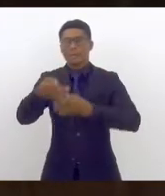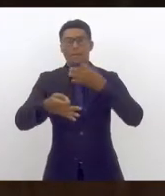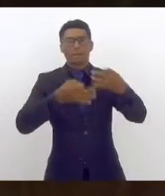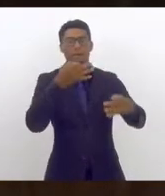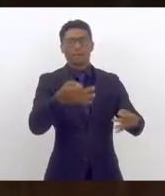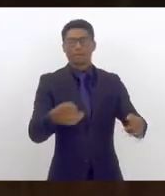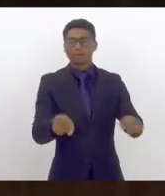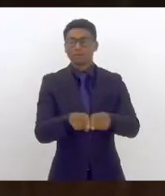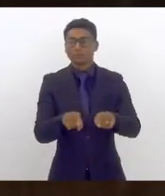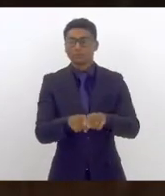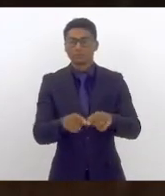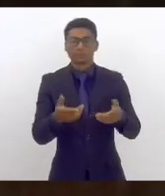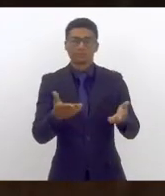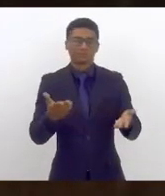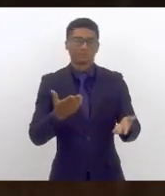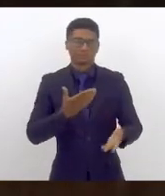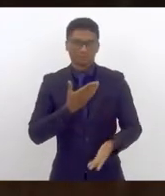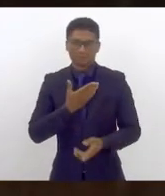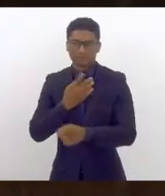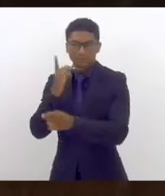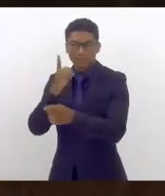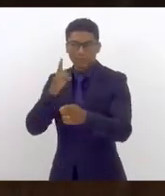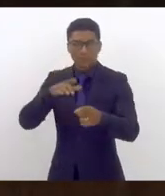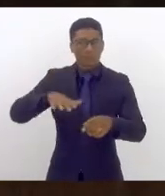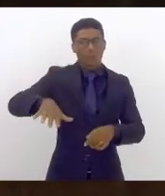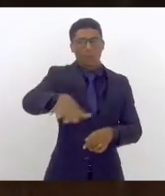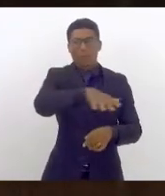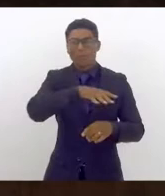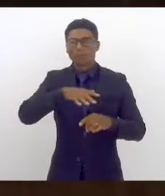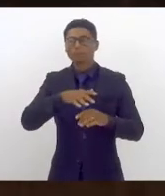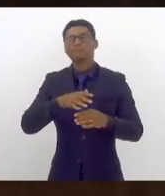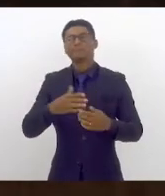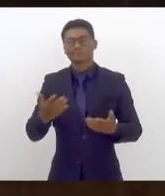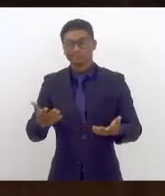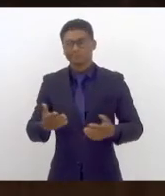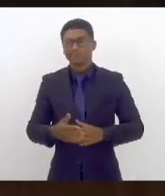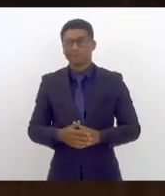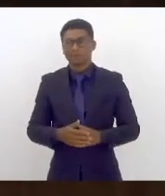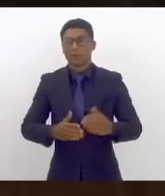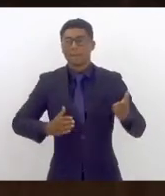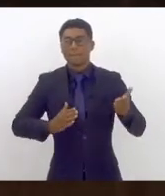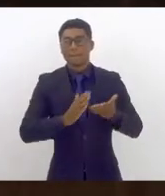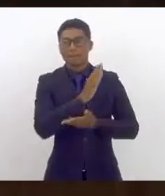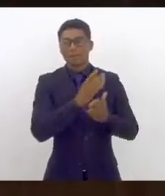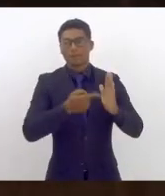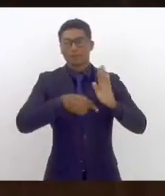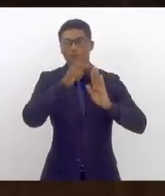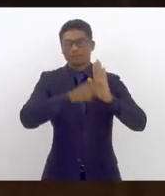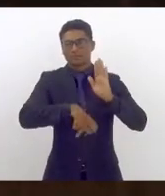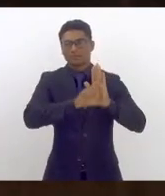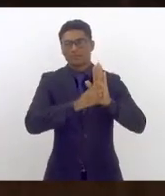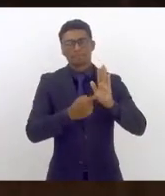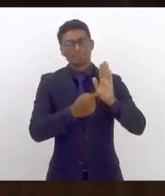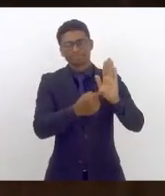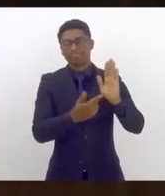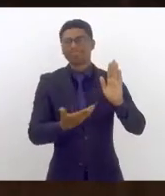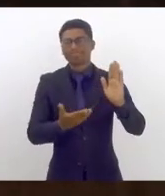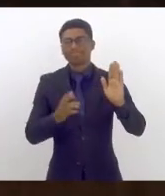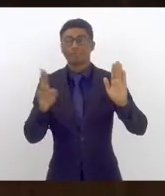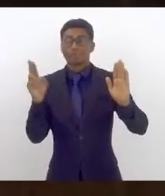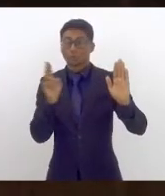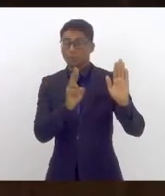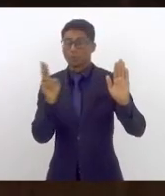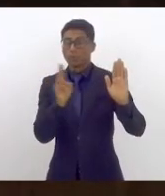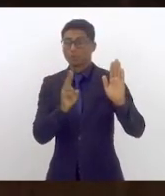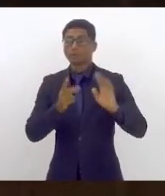agradecer aos nossos pares por aprovar né esse Esse projeto aí em regime de urgência